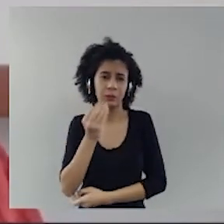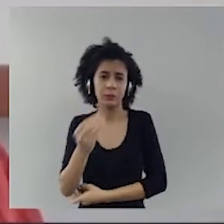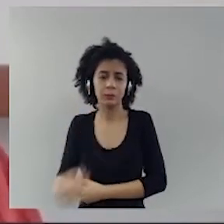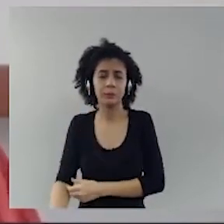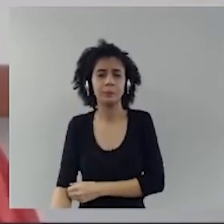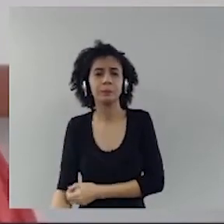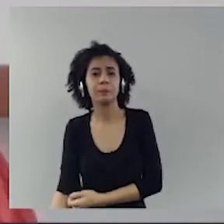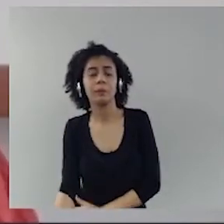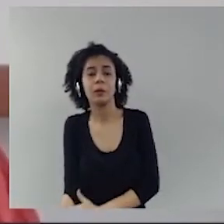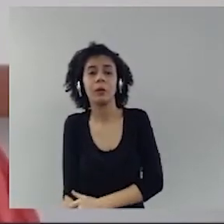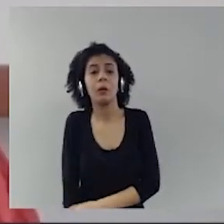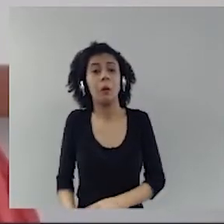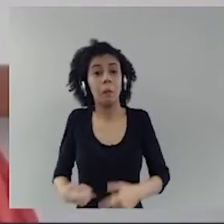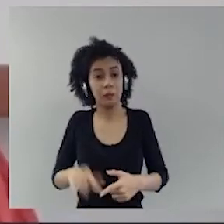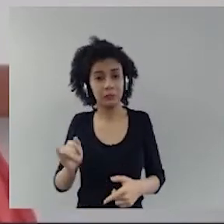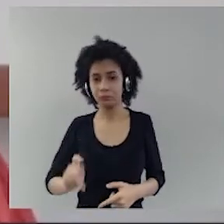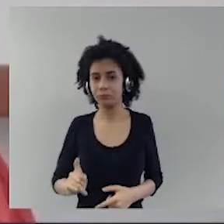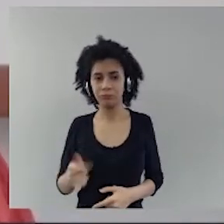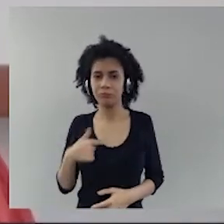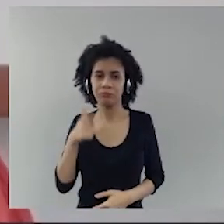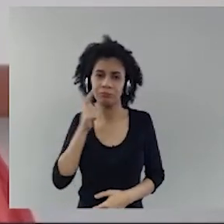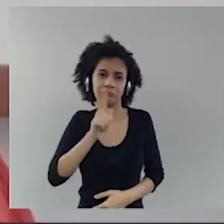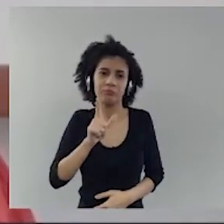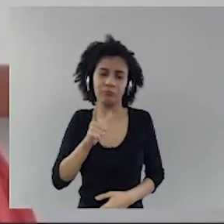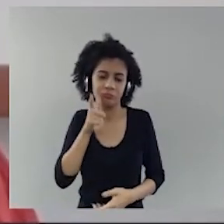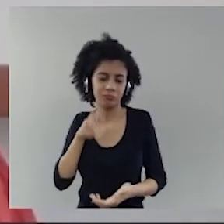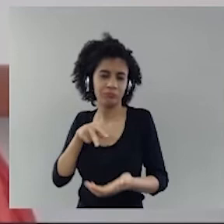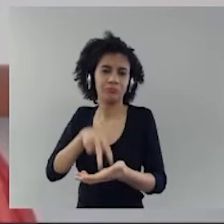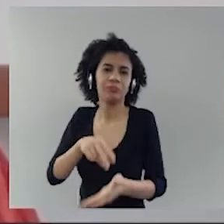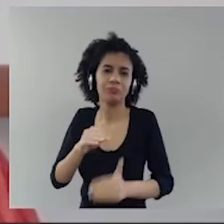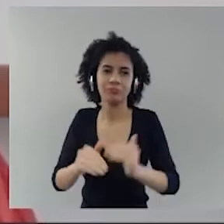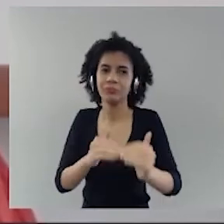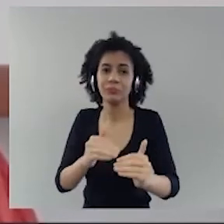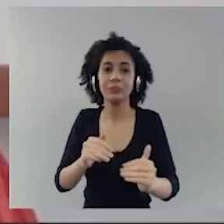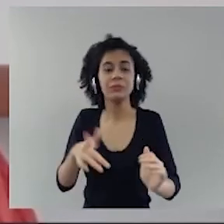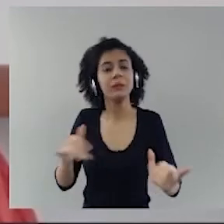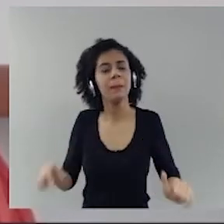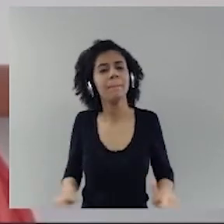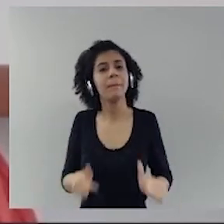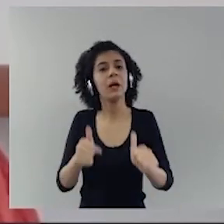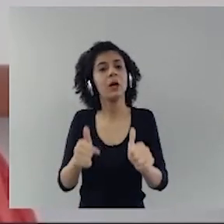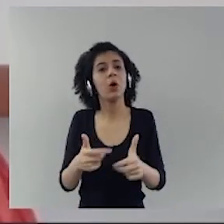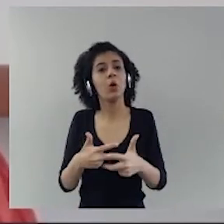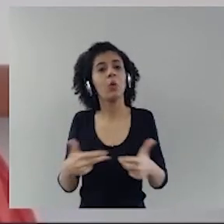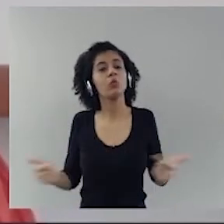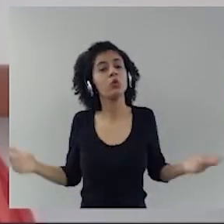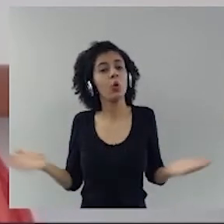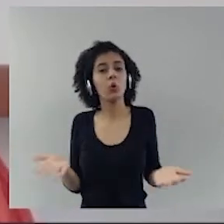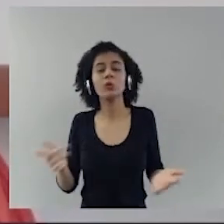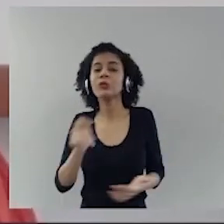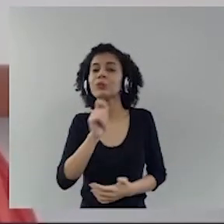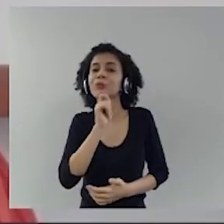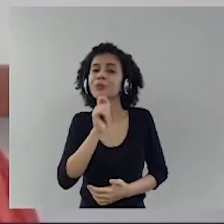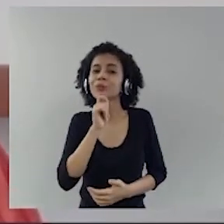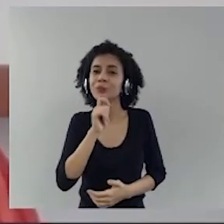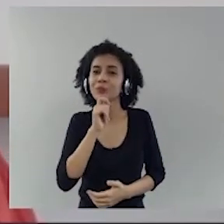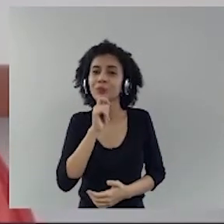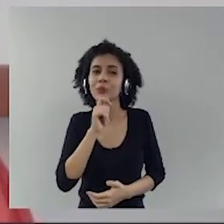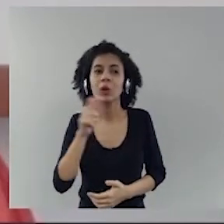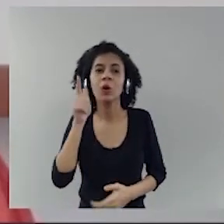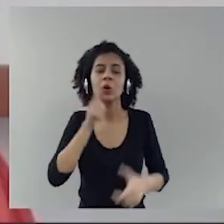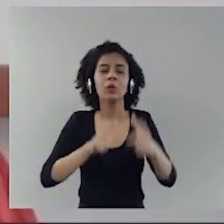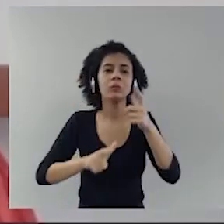inclusive porque sem isso a gente não consegue dar um passo para frente e melhorar aquilo que hoje ainda não